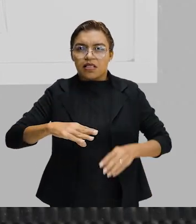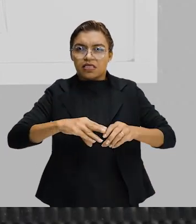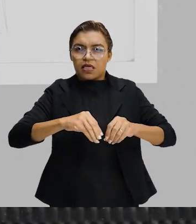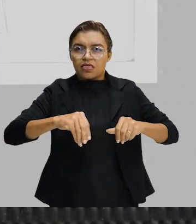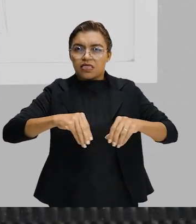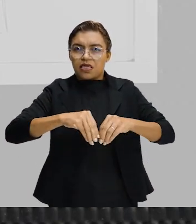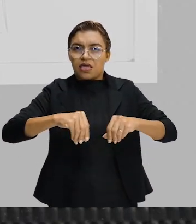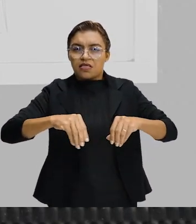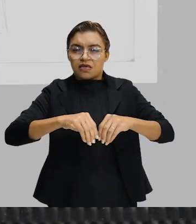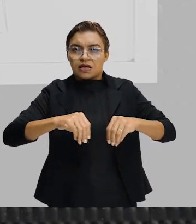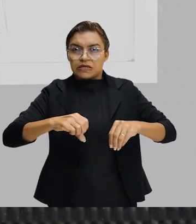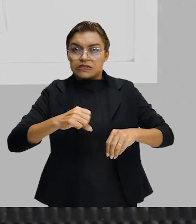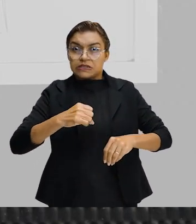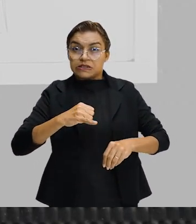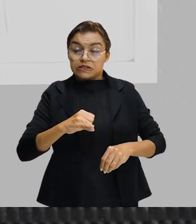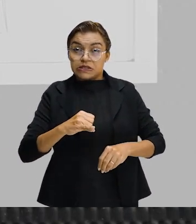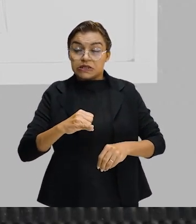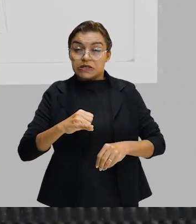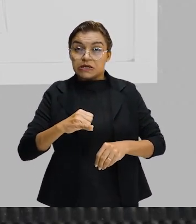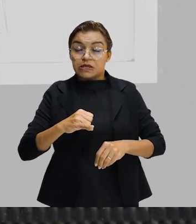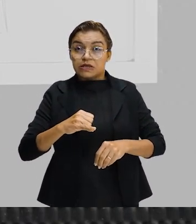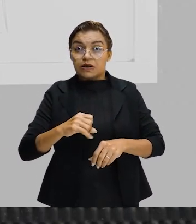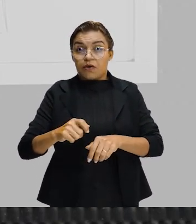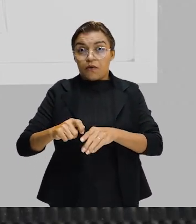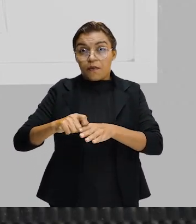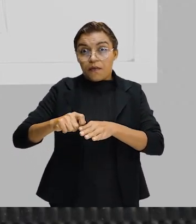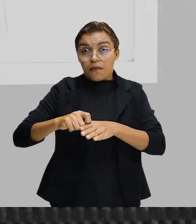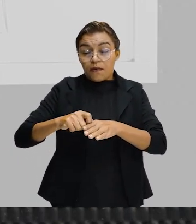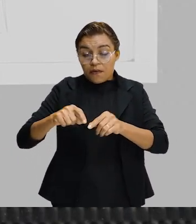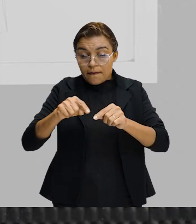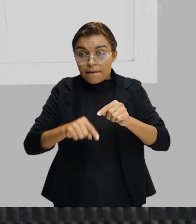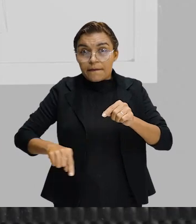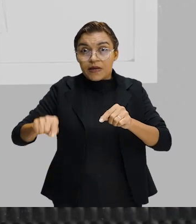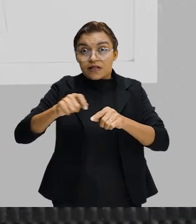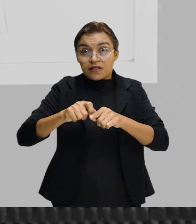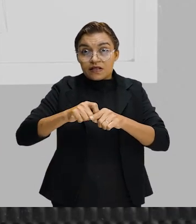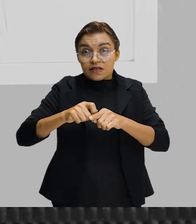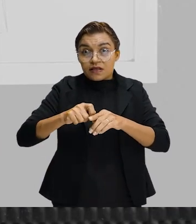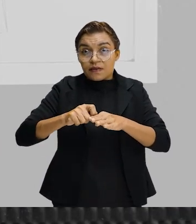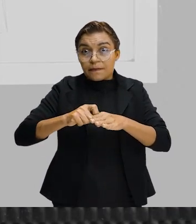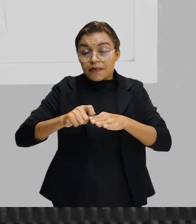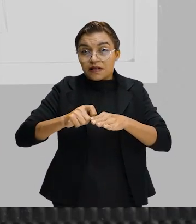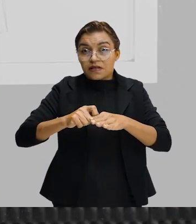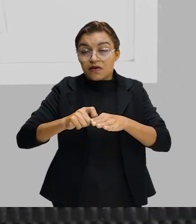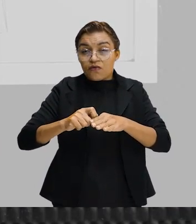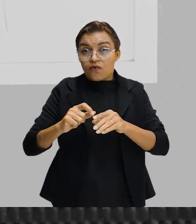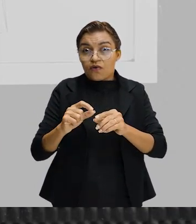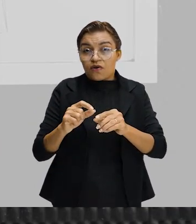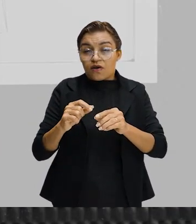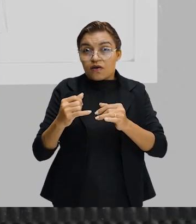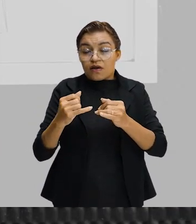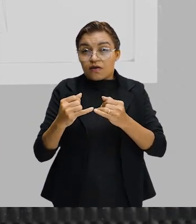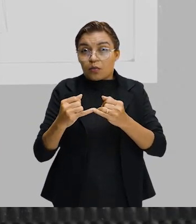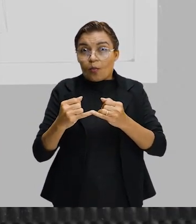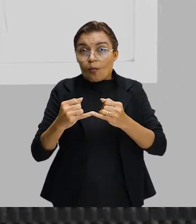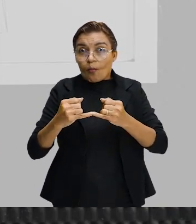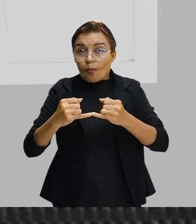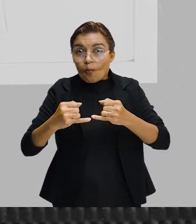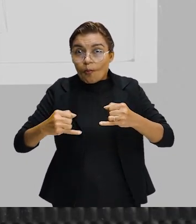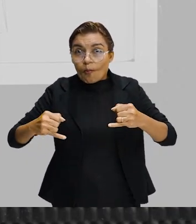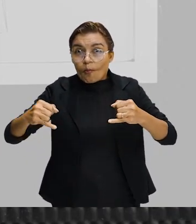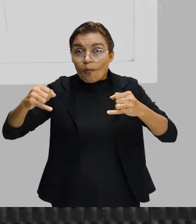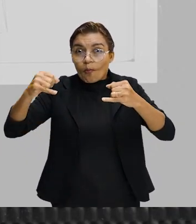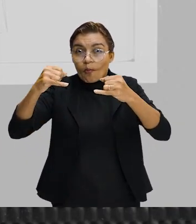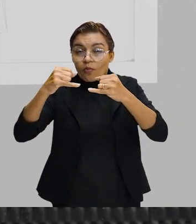for um carro com um pneu muito fino, ele vai ficar atolado. Se for um carro com um pneu um pouco mais espesso, ele consegue passar.